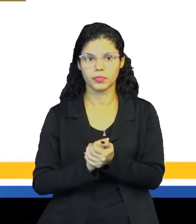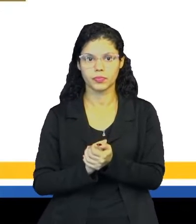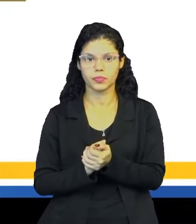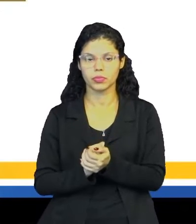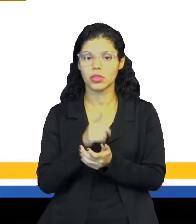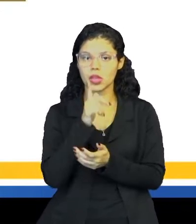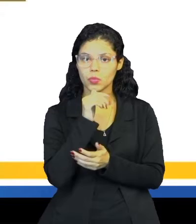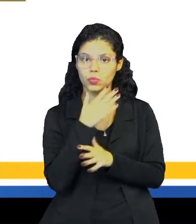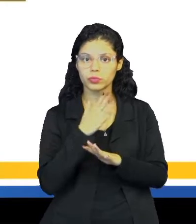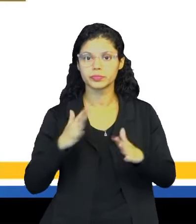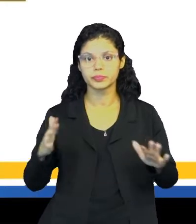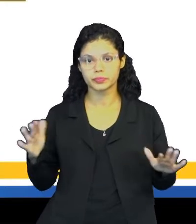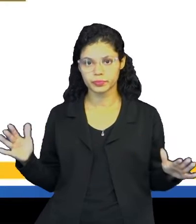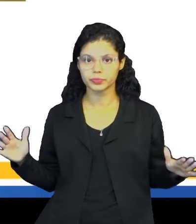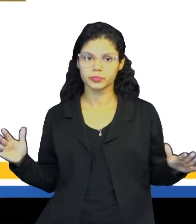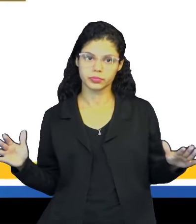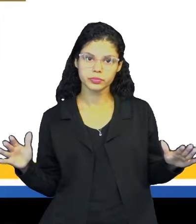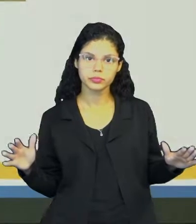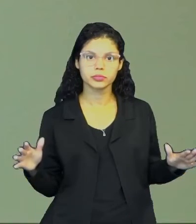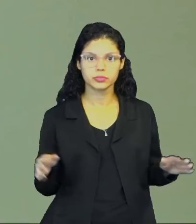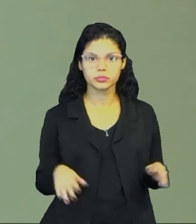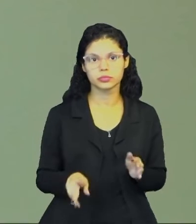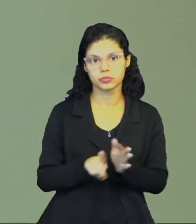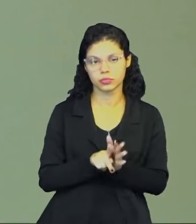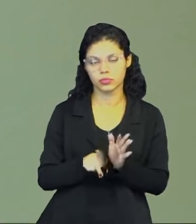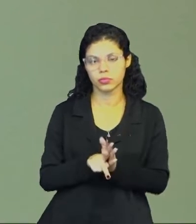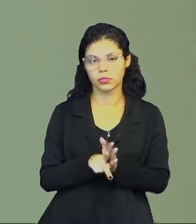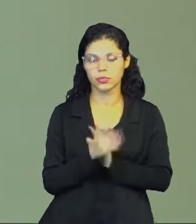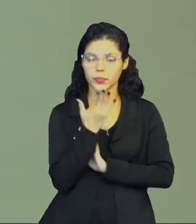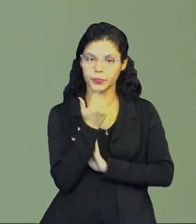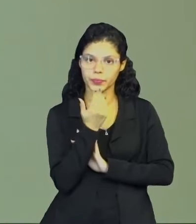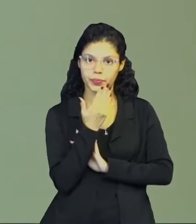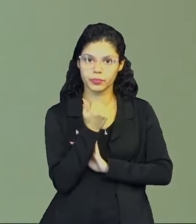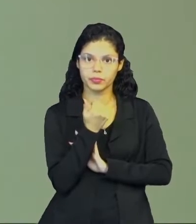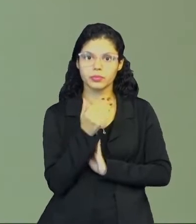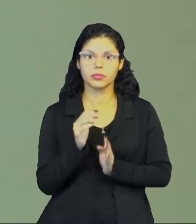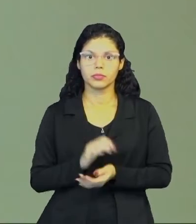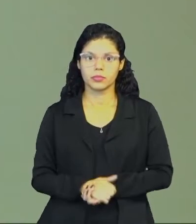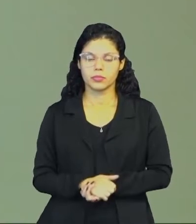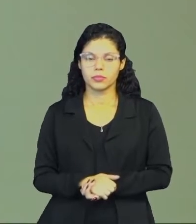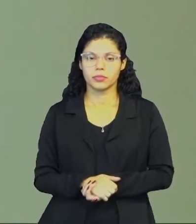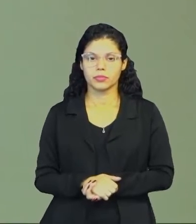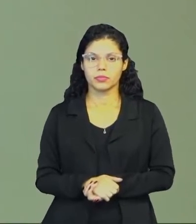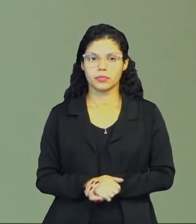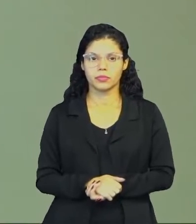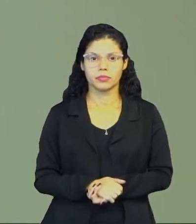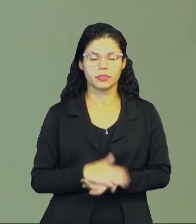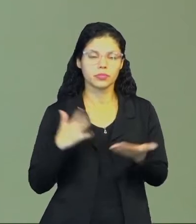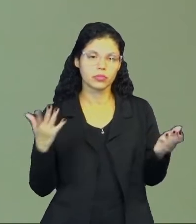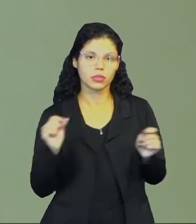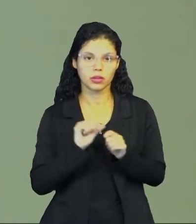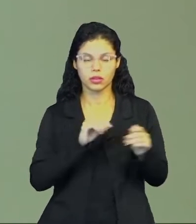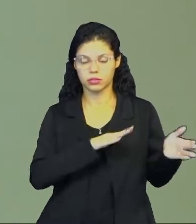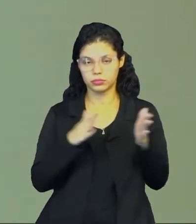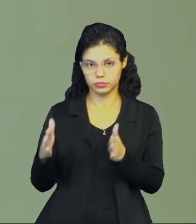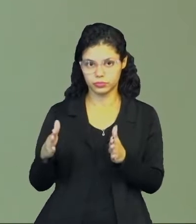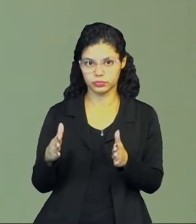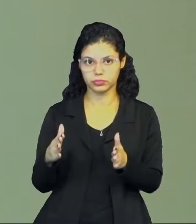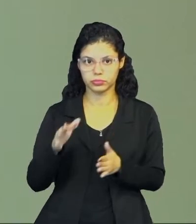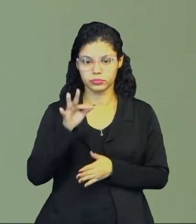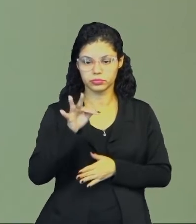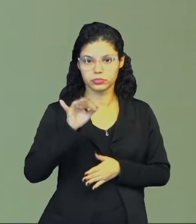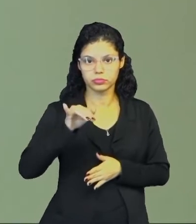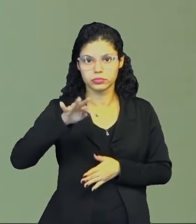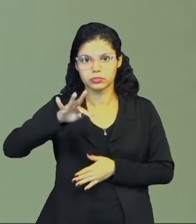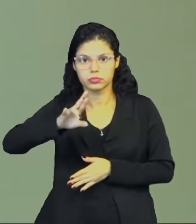organismos aquáticos, ou seja, se produzem alimentos para os organismos aquáticos, então elas fazem parte então, desse